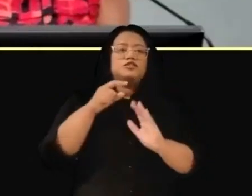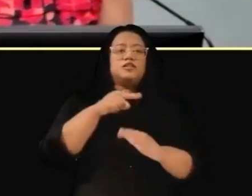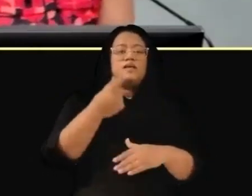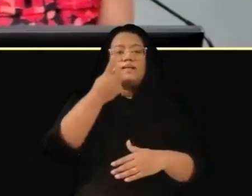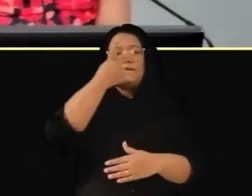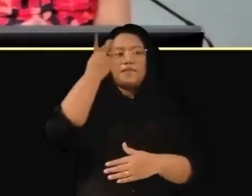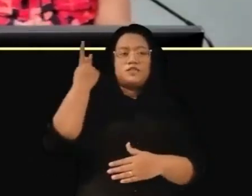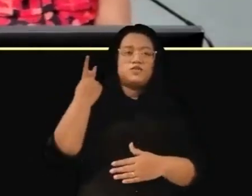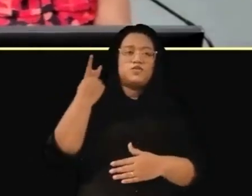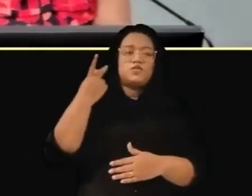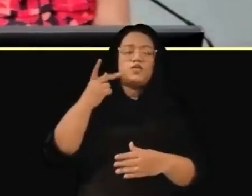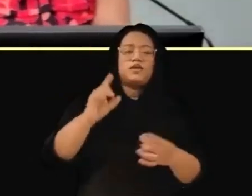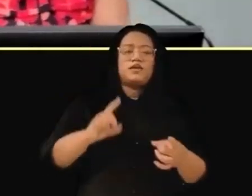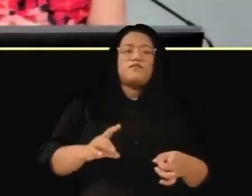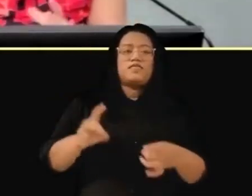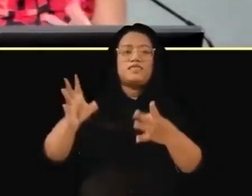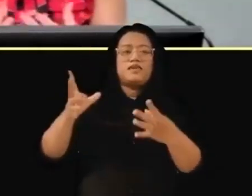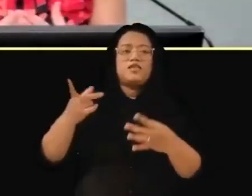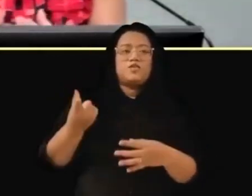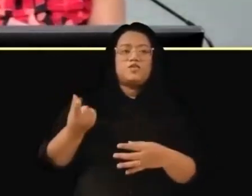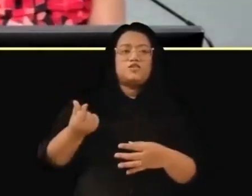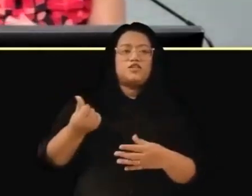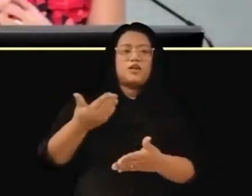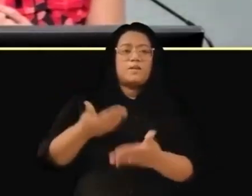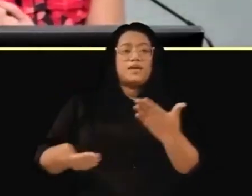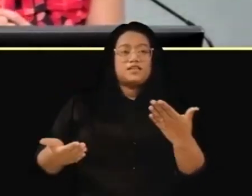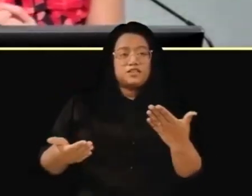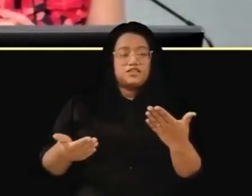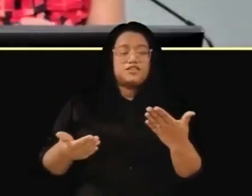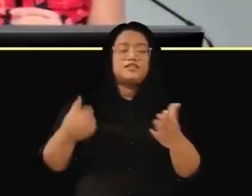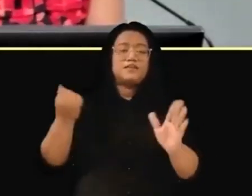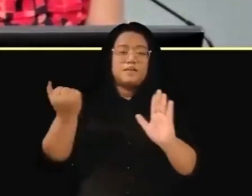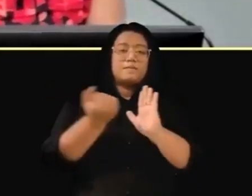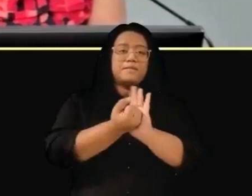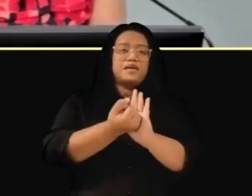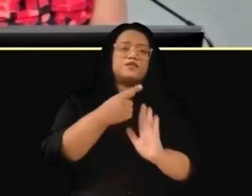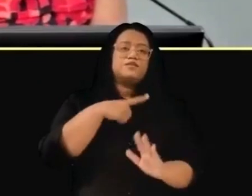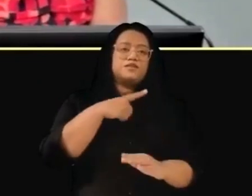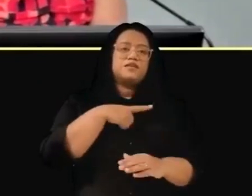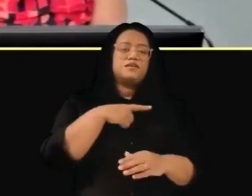exportador. Então, dentro desse sistema é que nós temos que pensar como